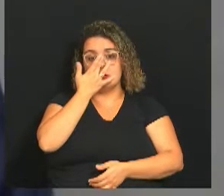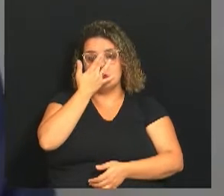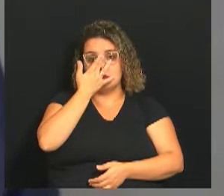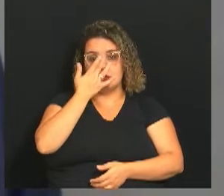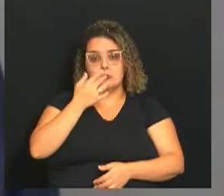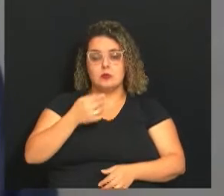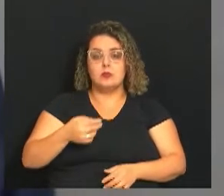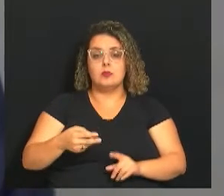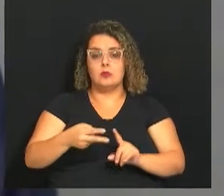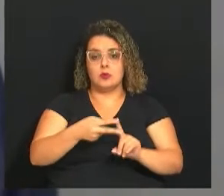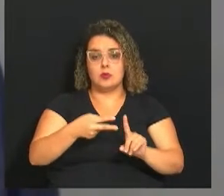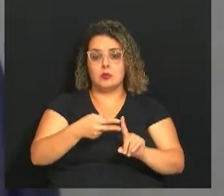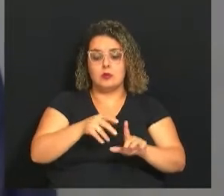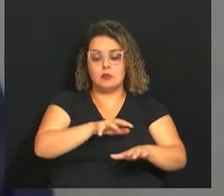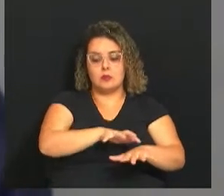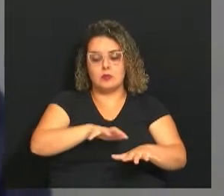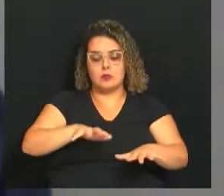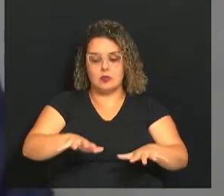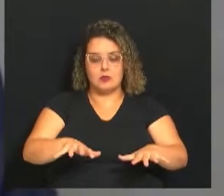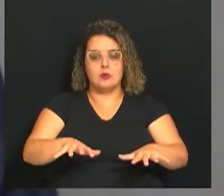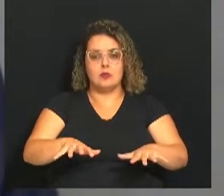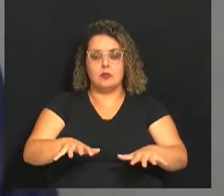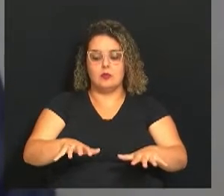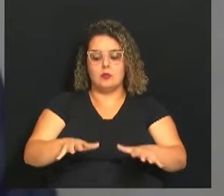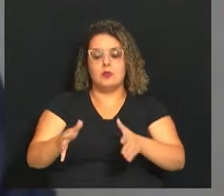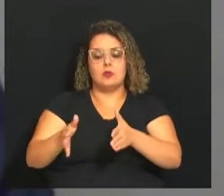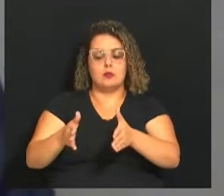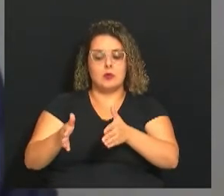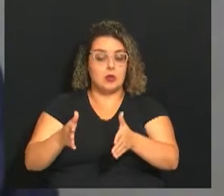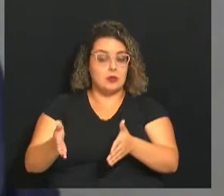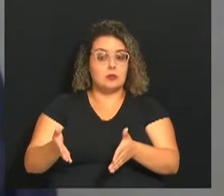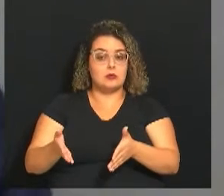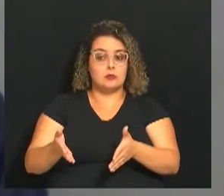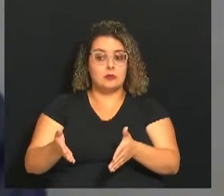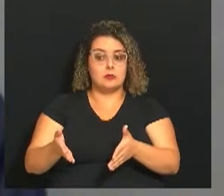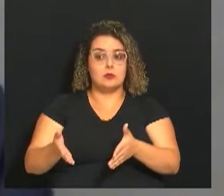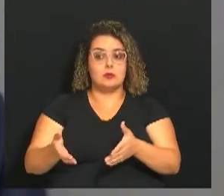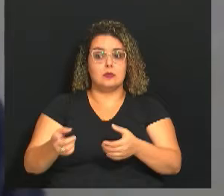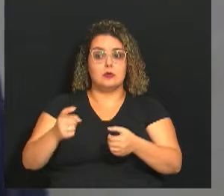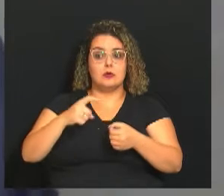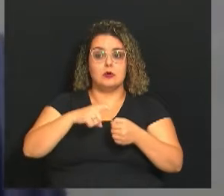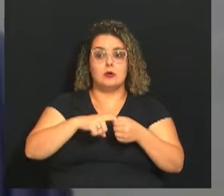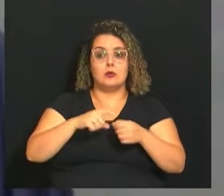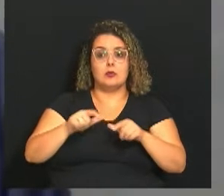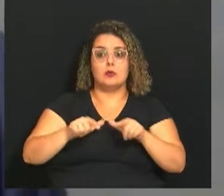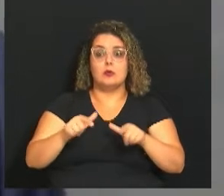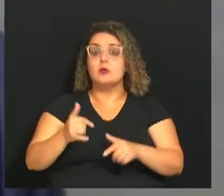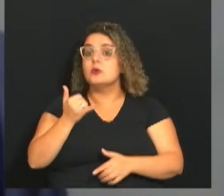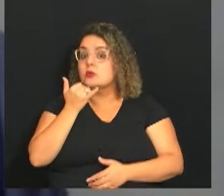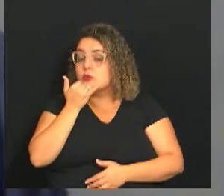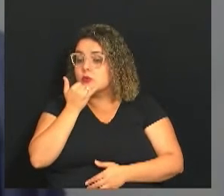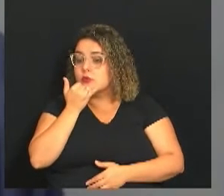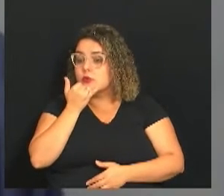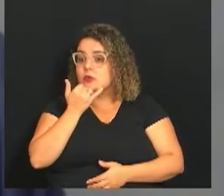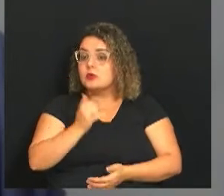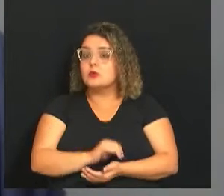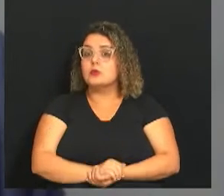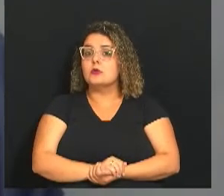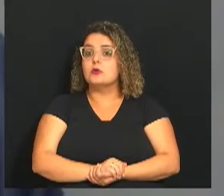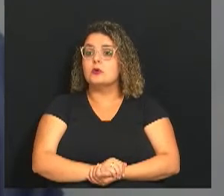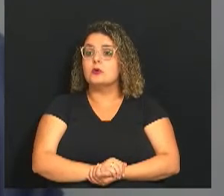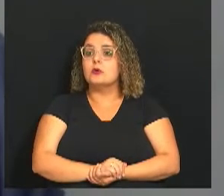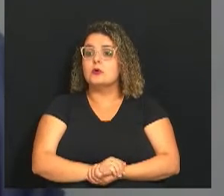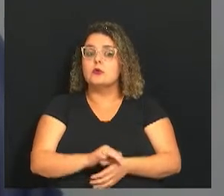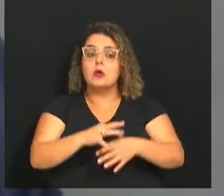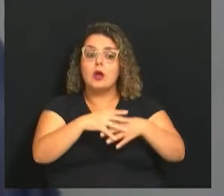afastamento dessas pessoas por determinado período e a volta ao trabalho. Desculpa? Seria, em vez da cura,